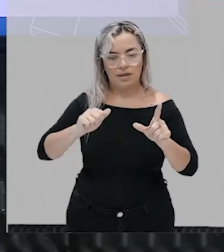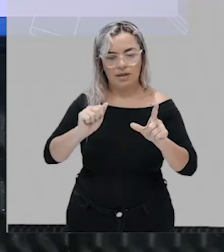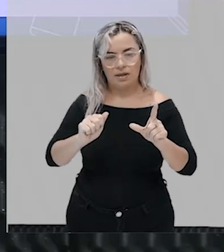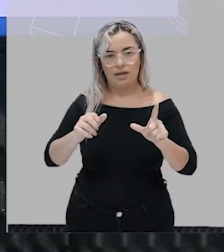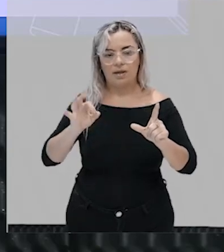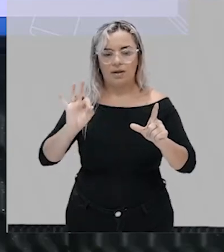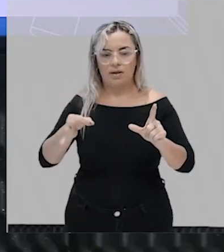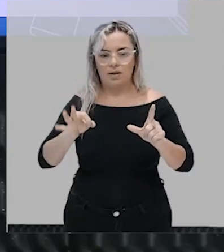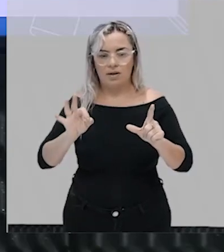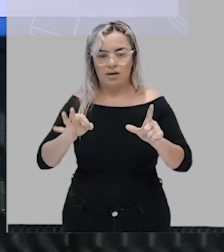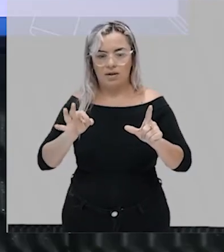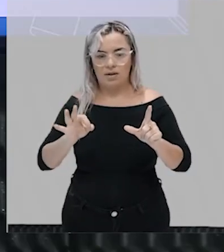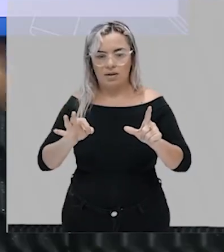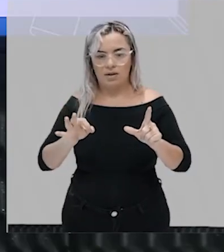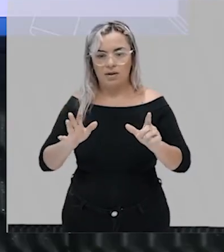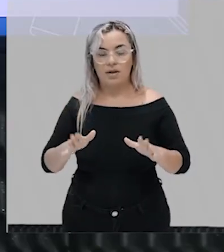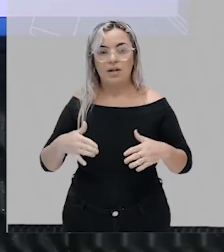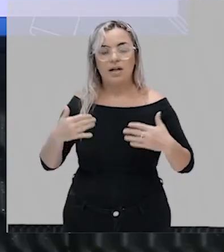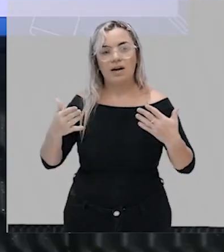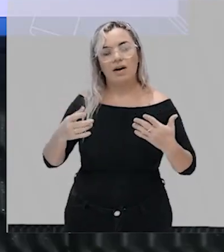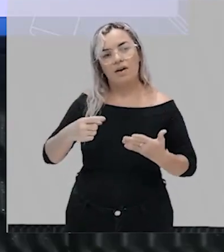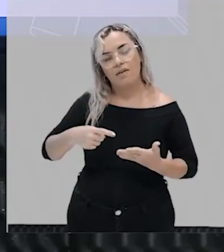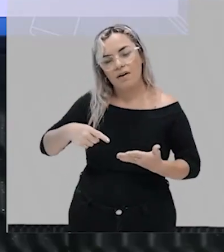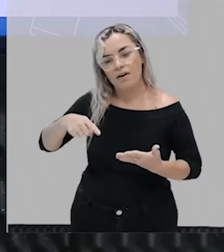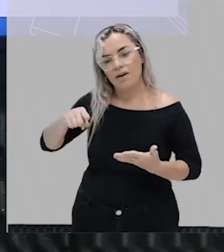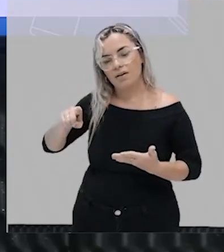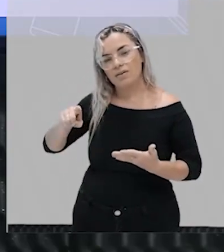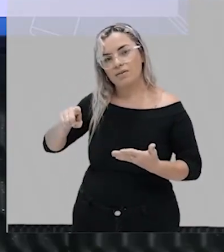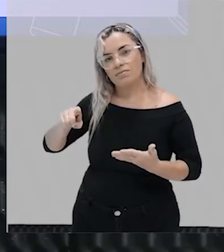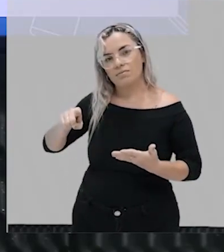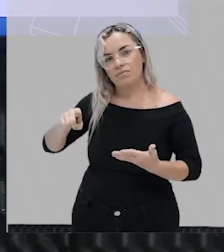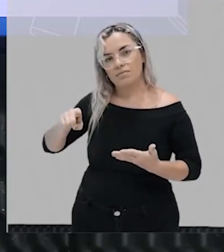Então, leva quem? Leva